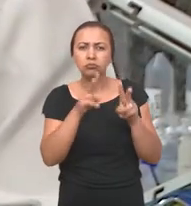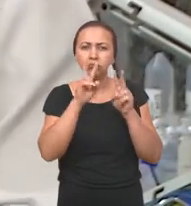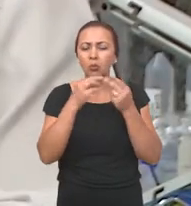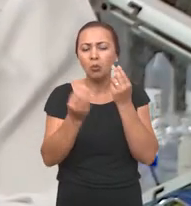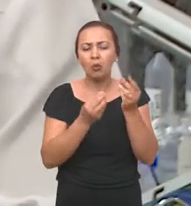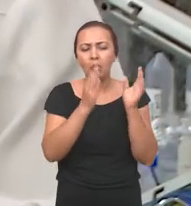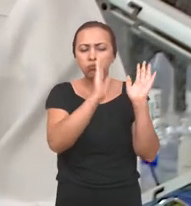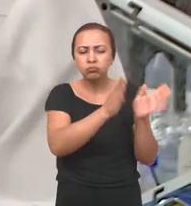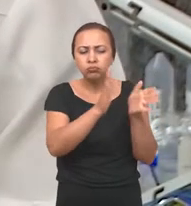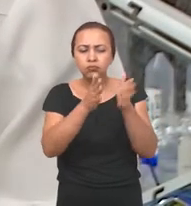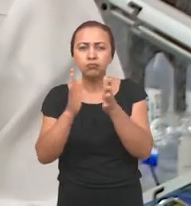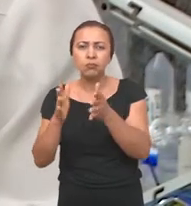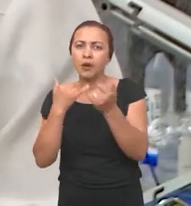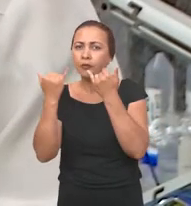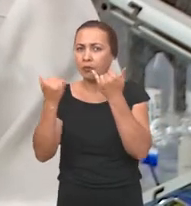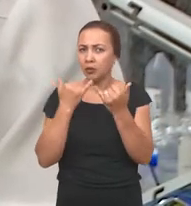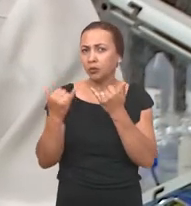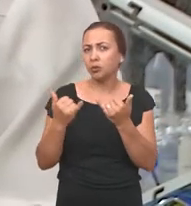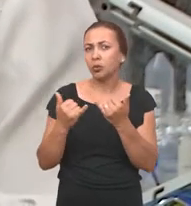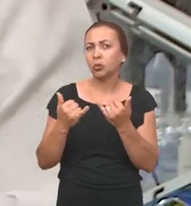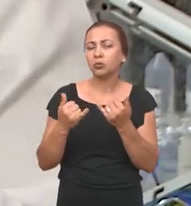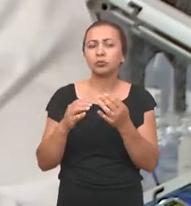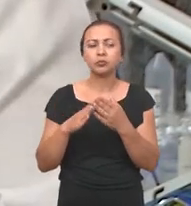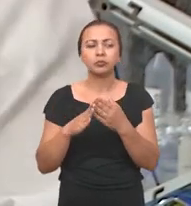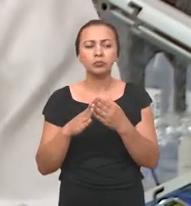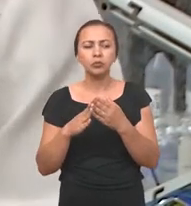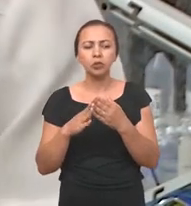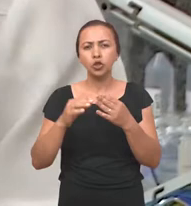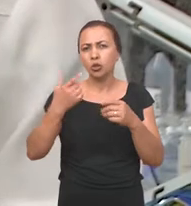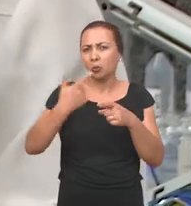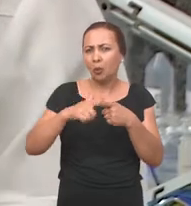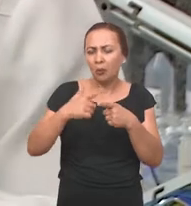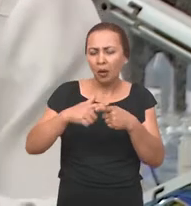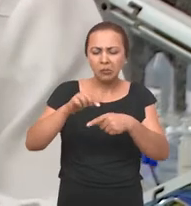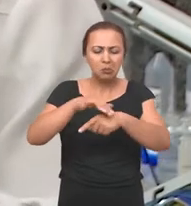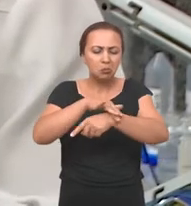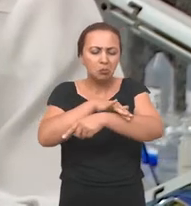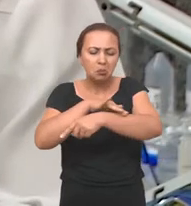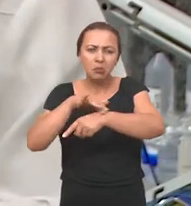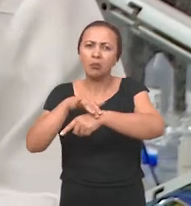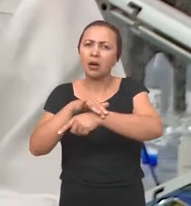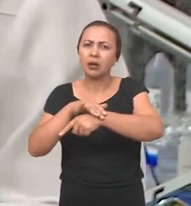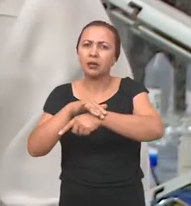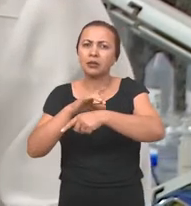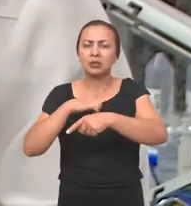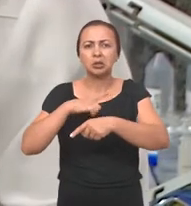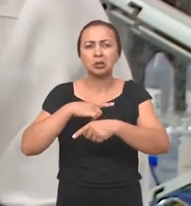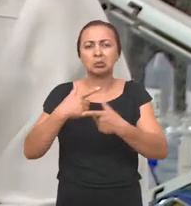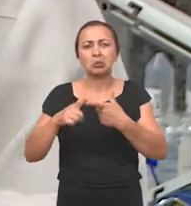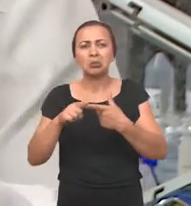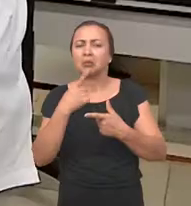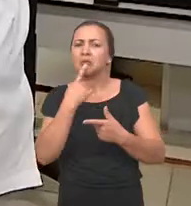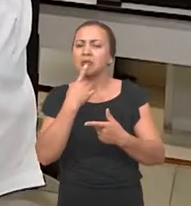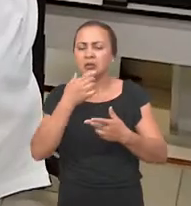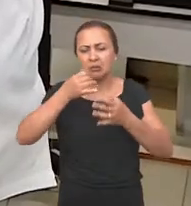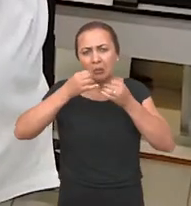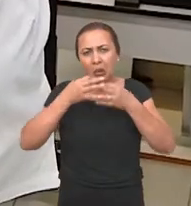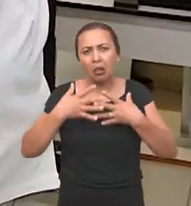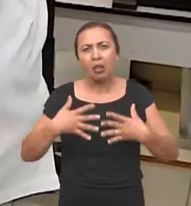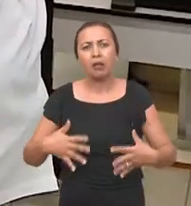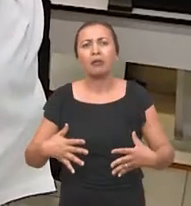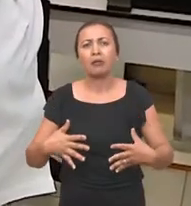parâmetros inflamatórios, parâmetros hematológicos, parâmetros hemorrágicos,